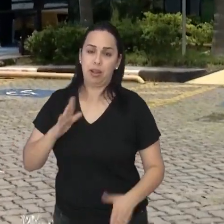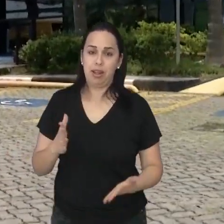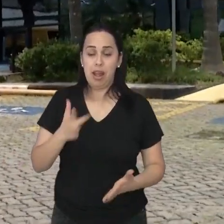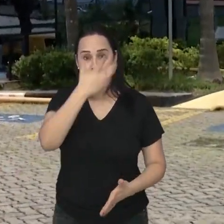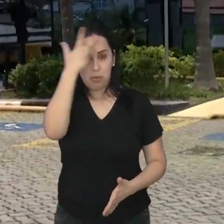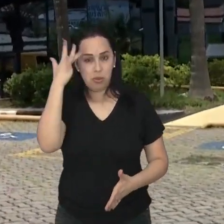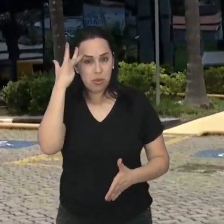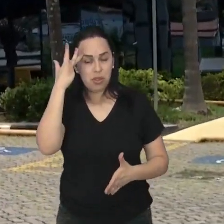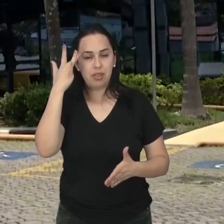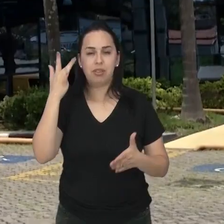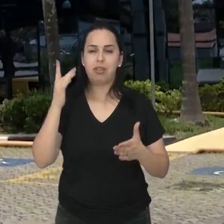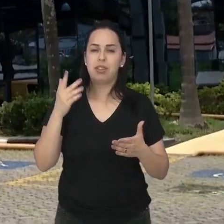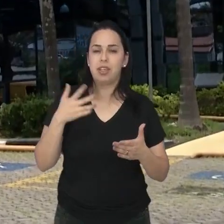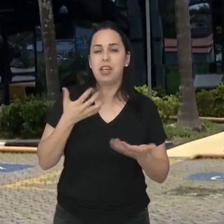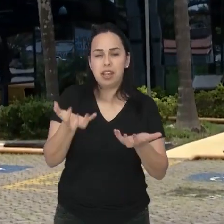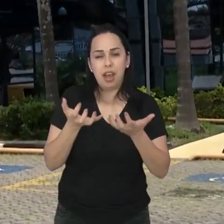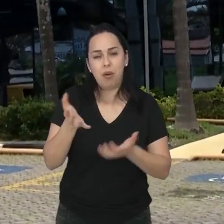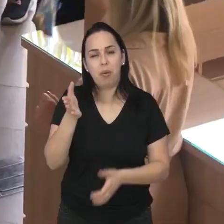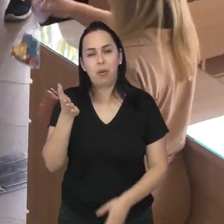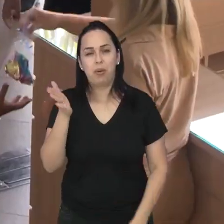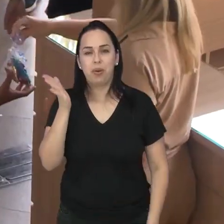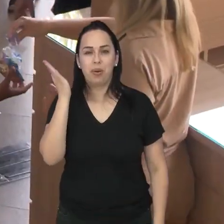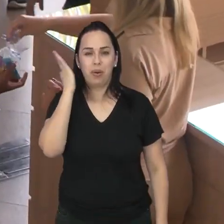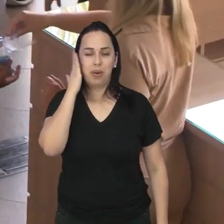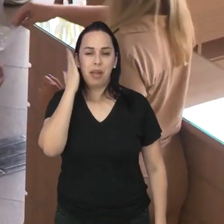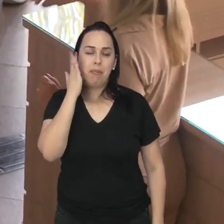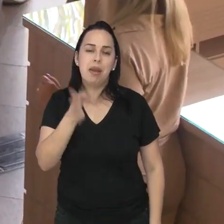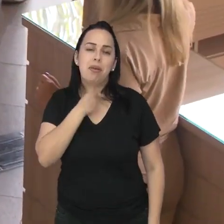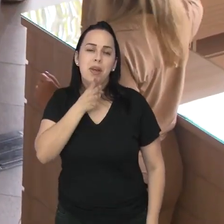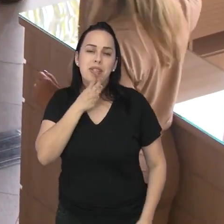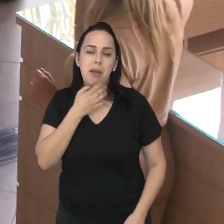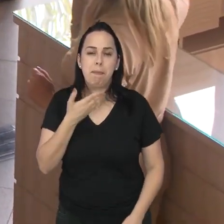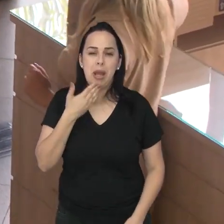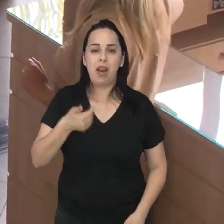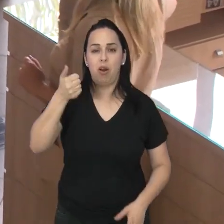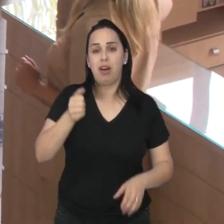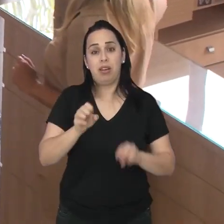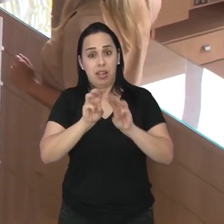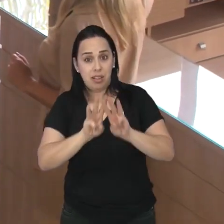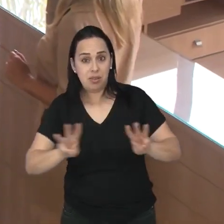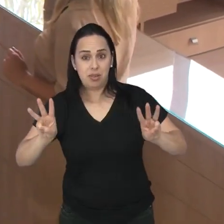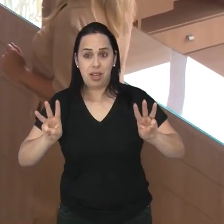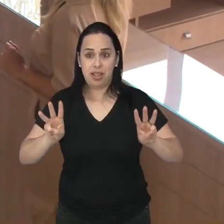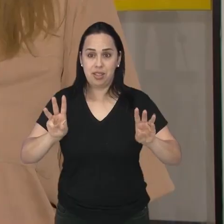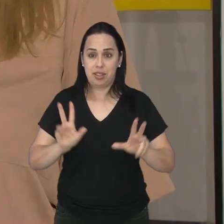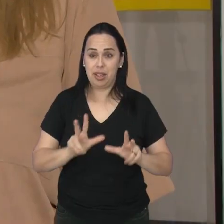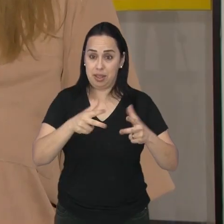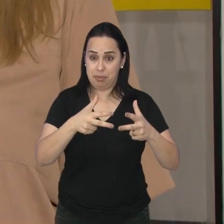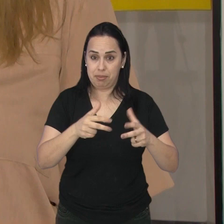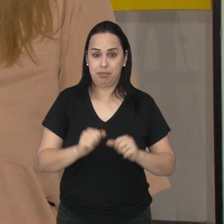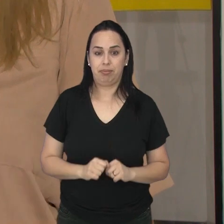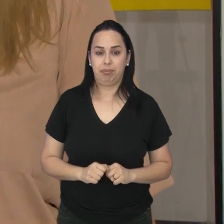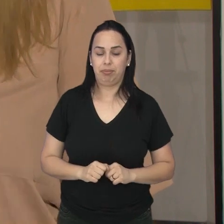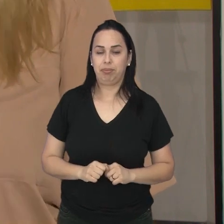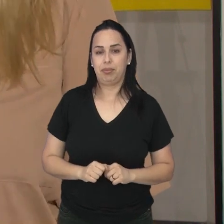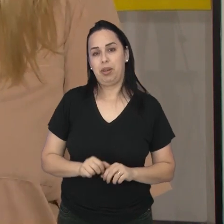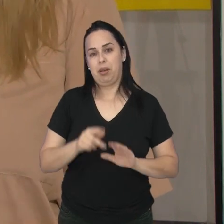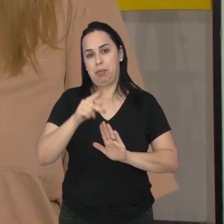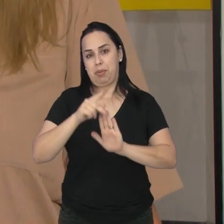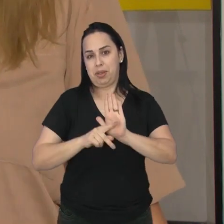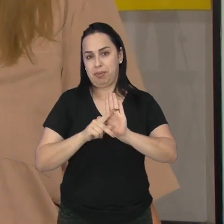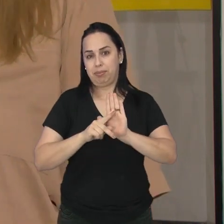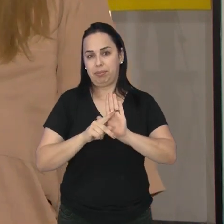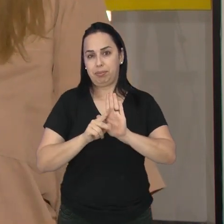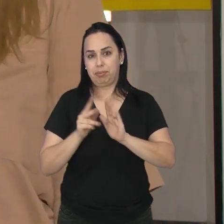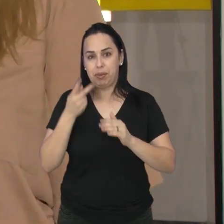em conhecer melhor a Casa de Leis Joseense só precisam solicitar a visita no site da Câmara. O projeto Visite a Câmara